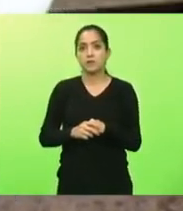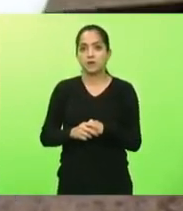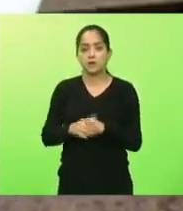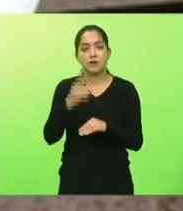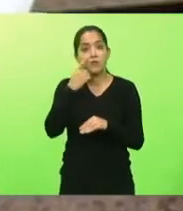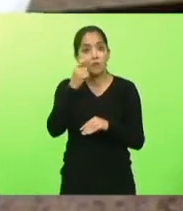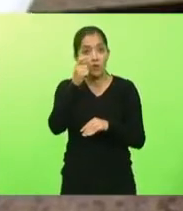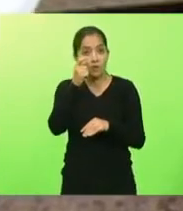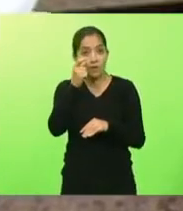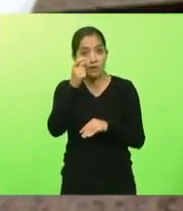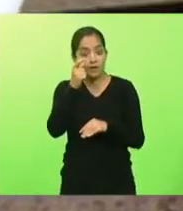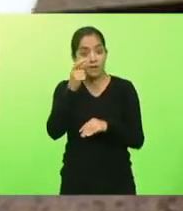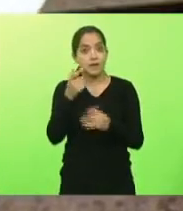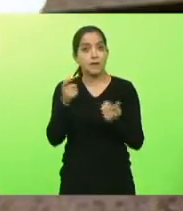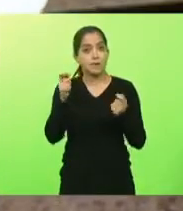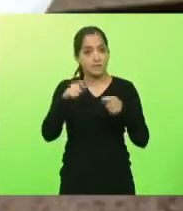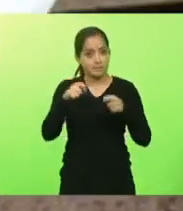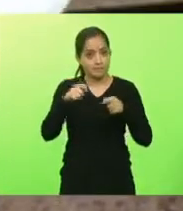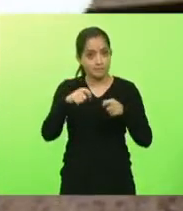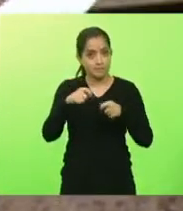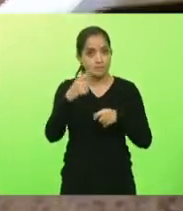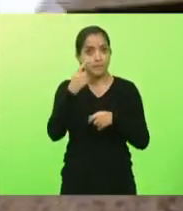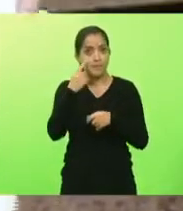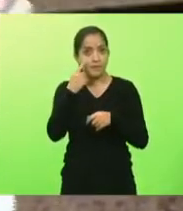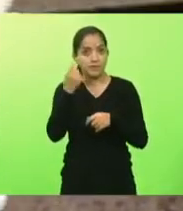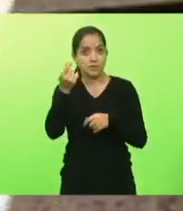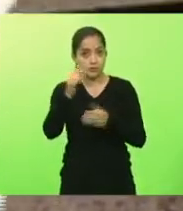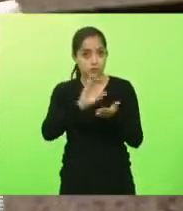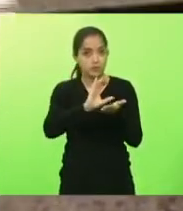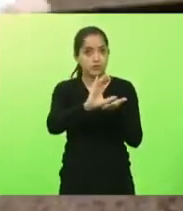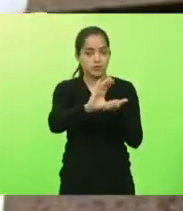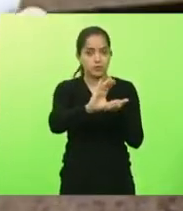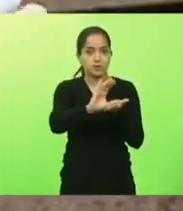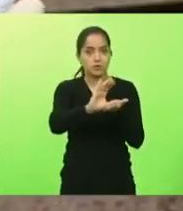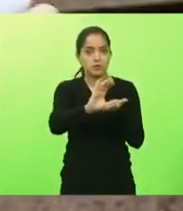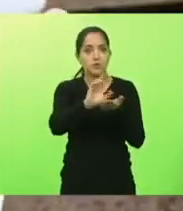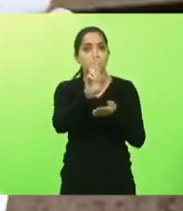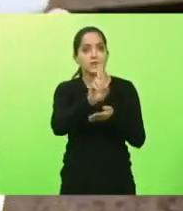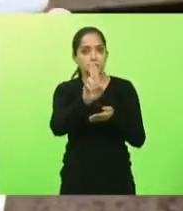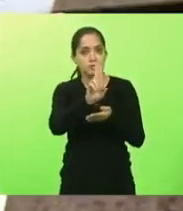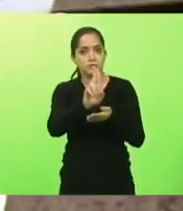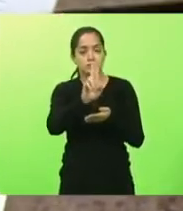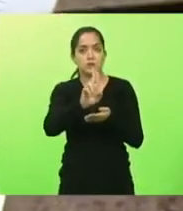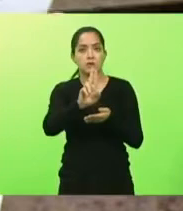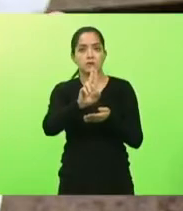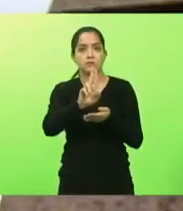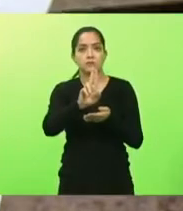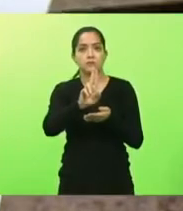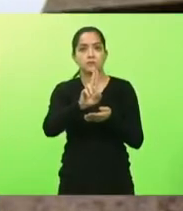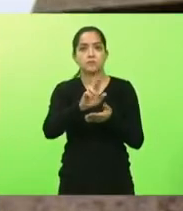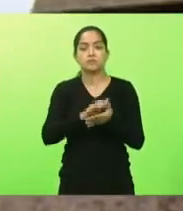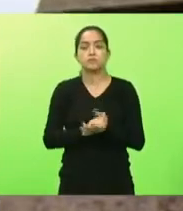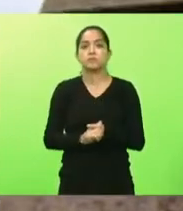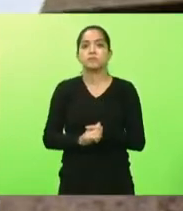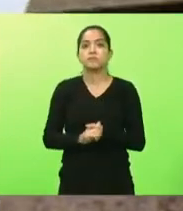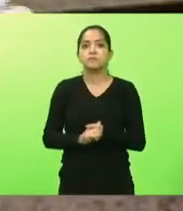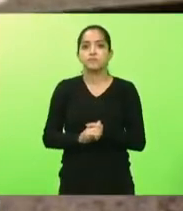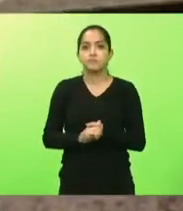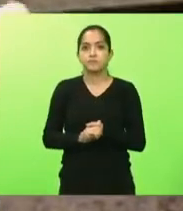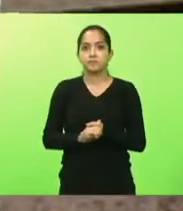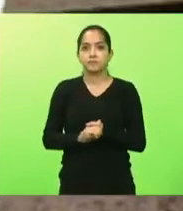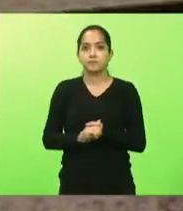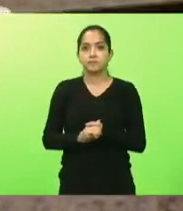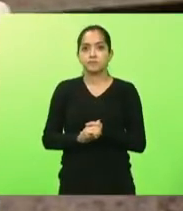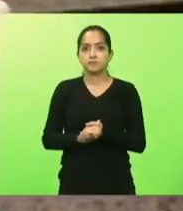acompanhar isso aqui para ver se esse aqui, o dinheiro cai, você faz mediante o pagamento ao como está no